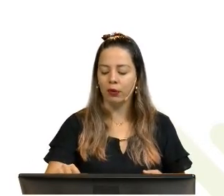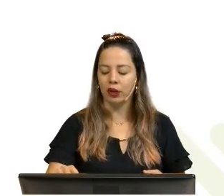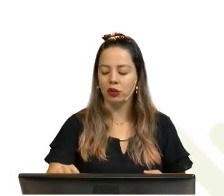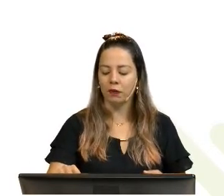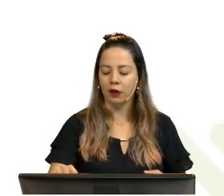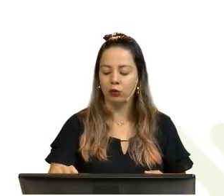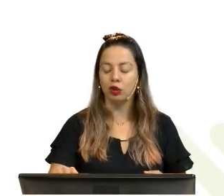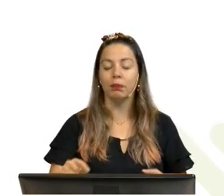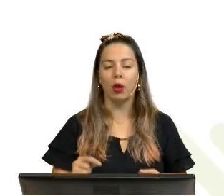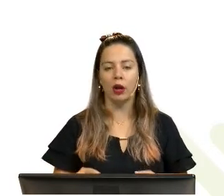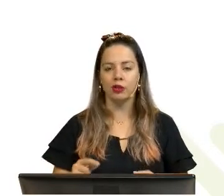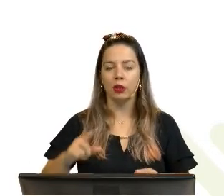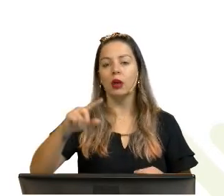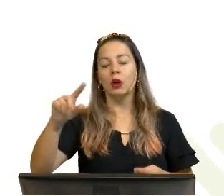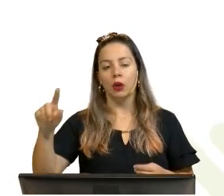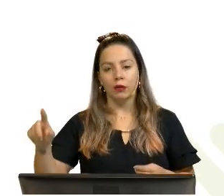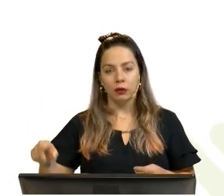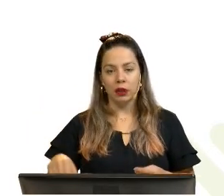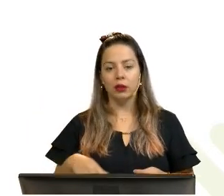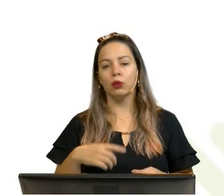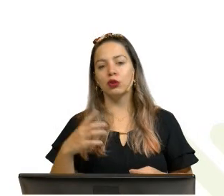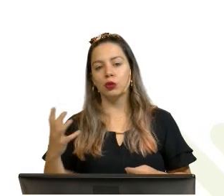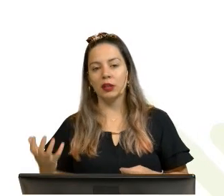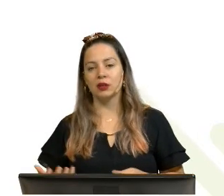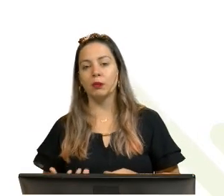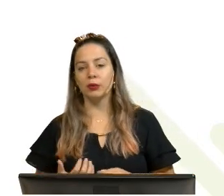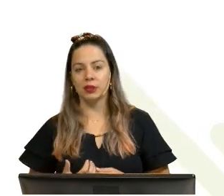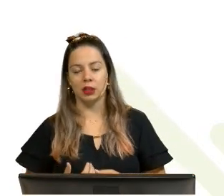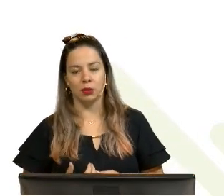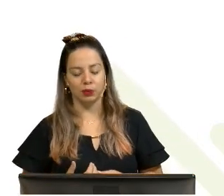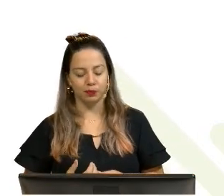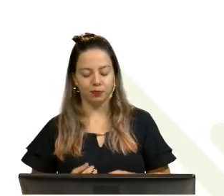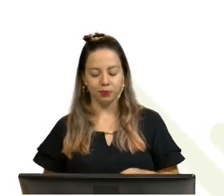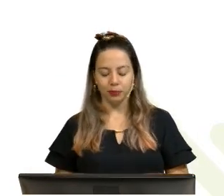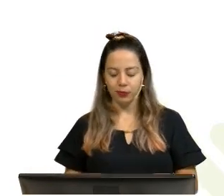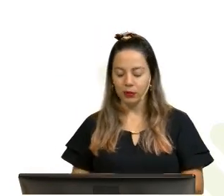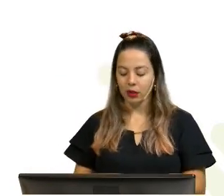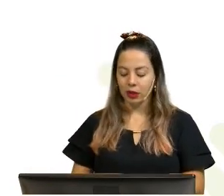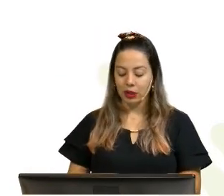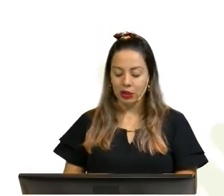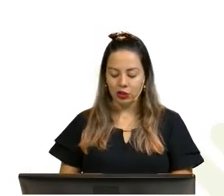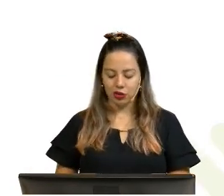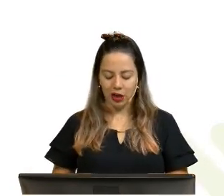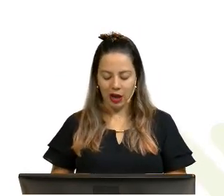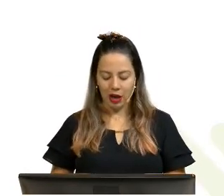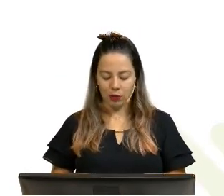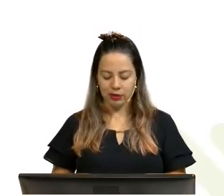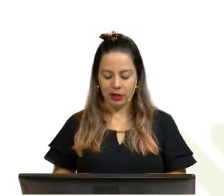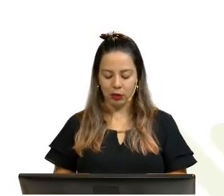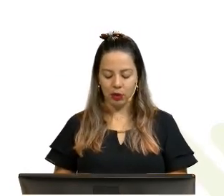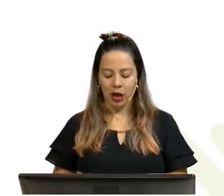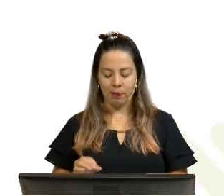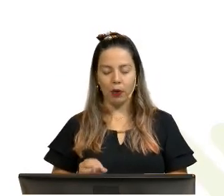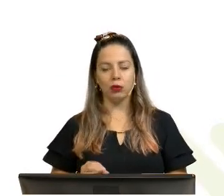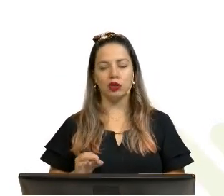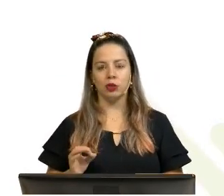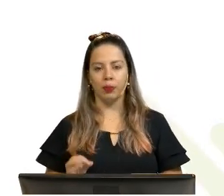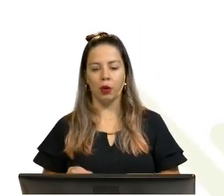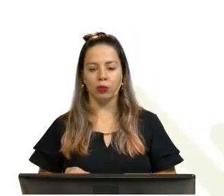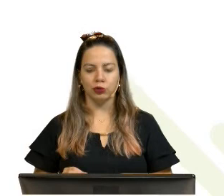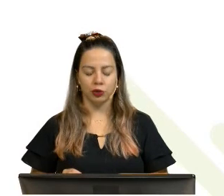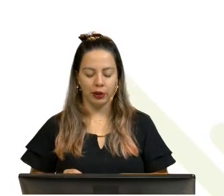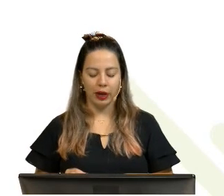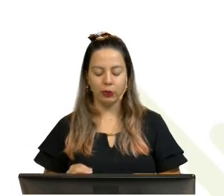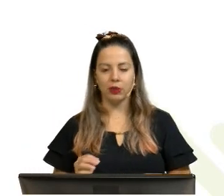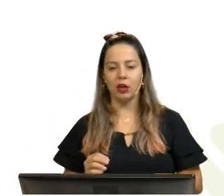novo indivíduo deployed dana continuação para o ciclo já o ciclo a ponte de